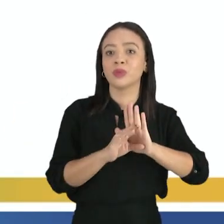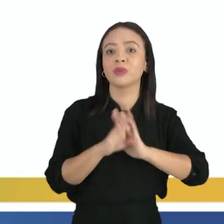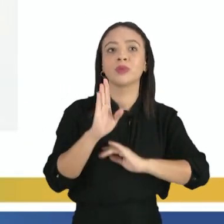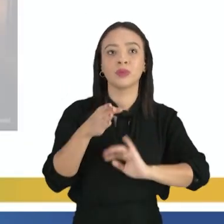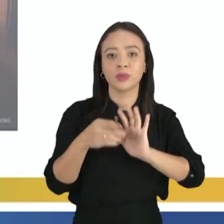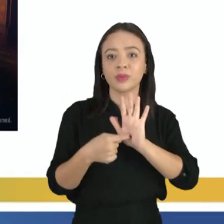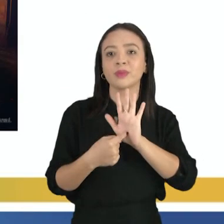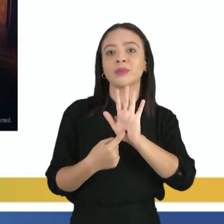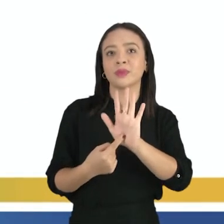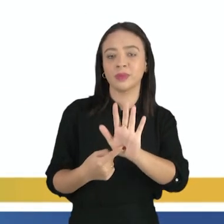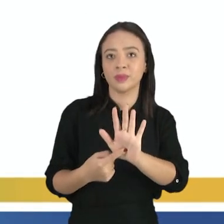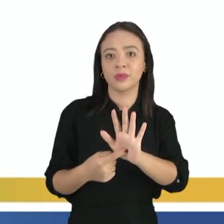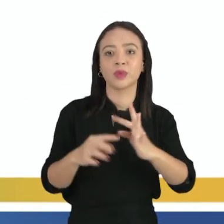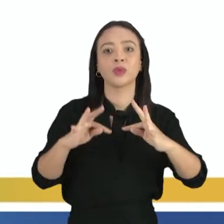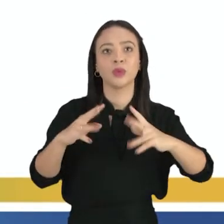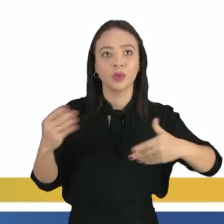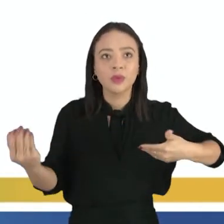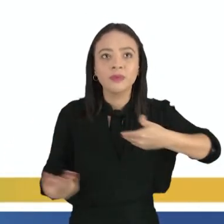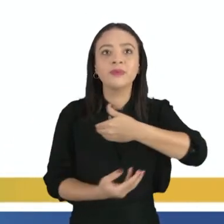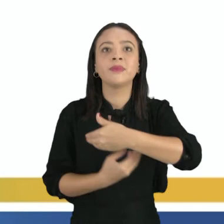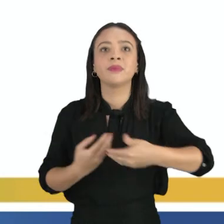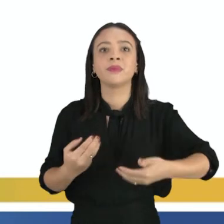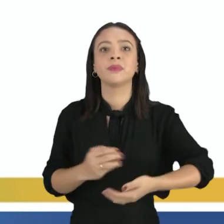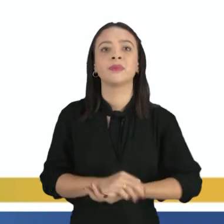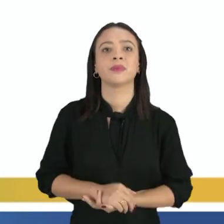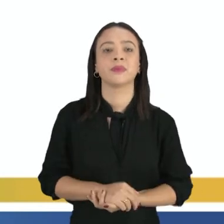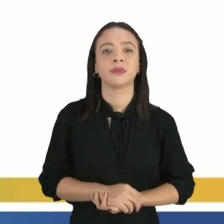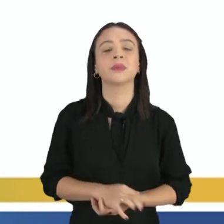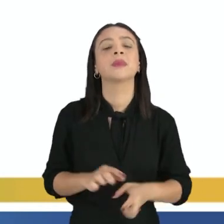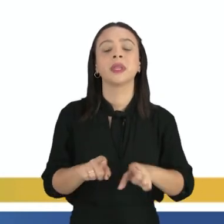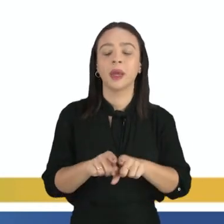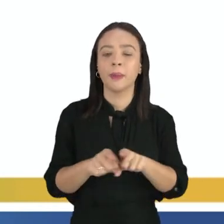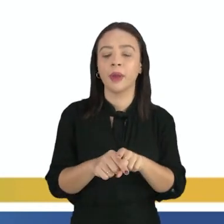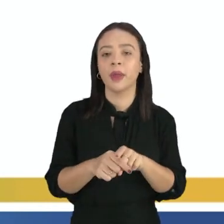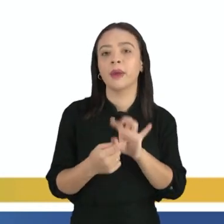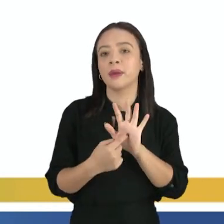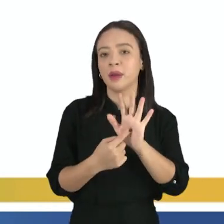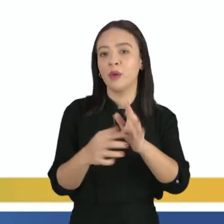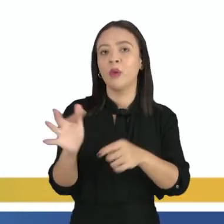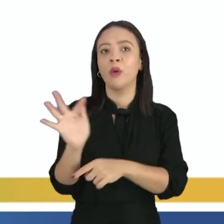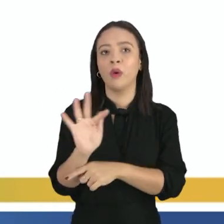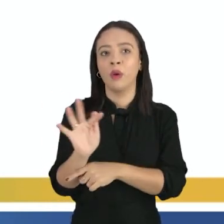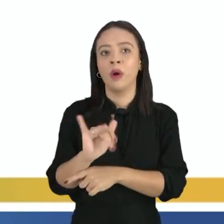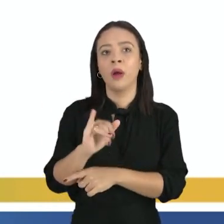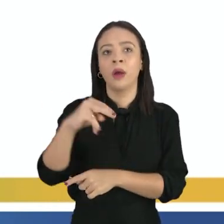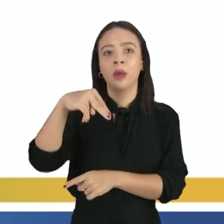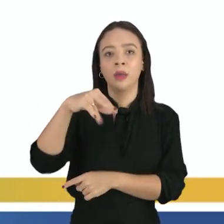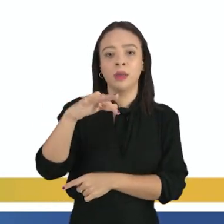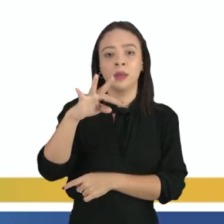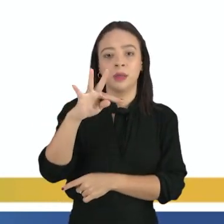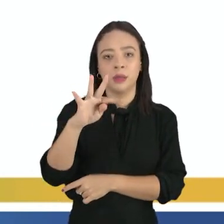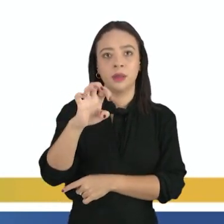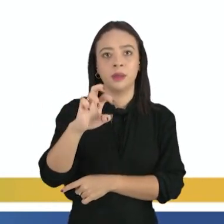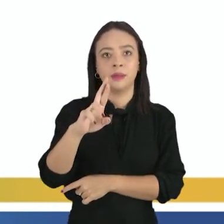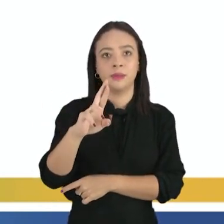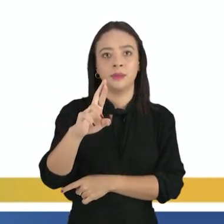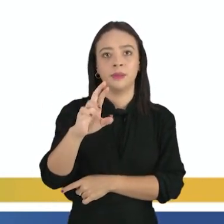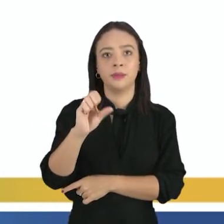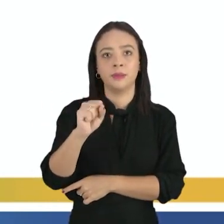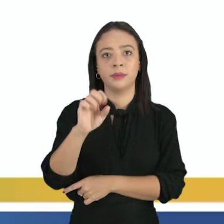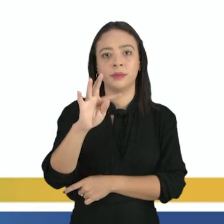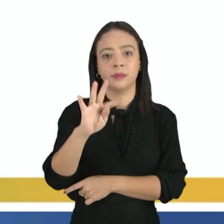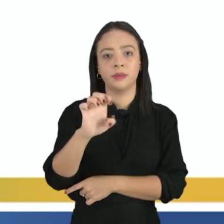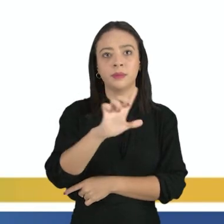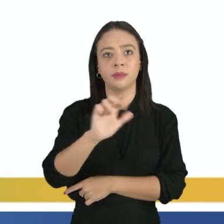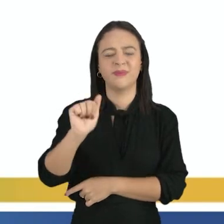mostrei para vocês aqui estão todos interligados. Olha uma sugestão de filme para você, né? O filme Interestelar, embora seja um filme na